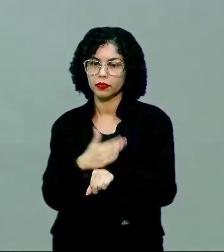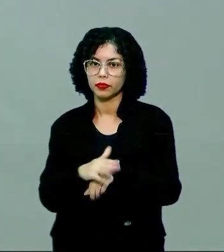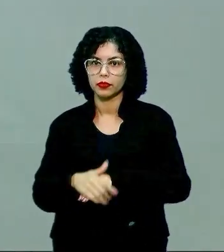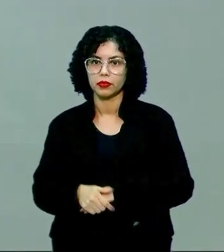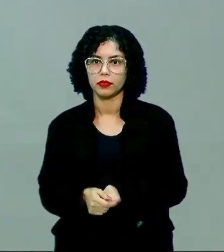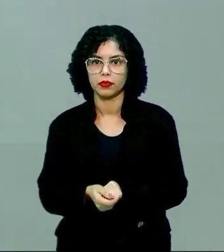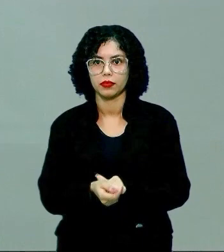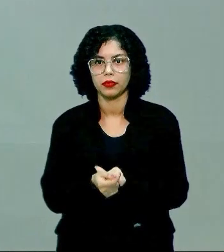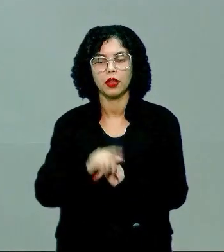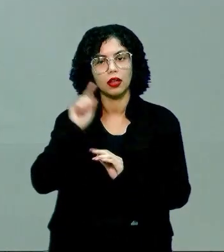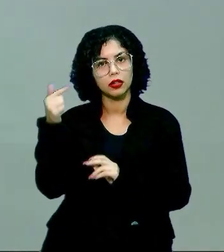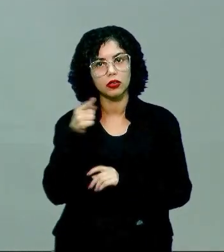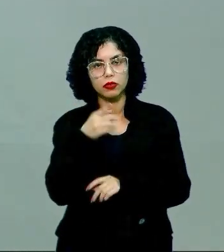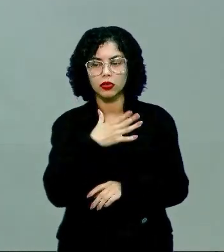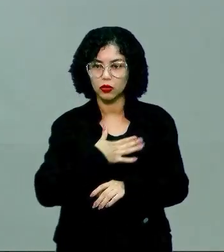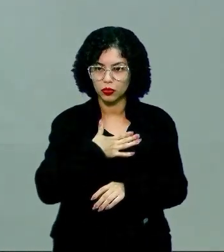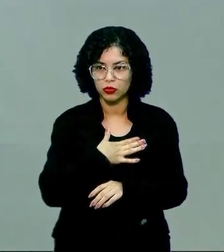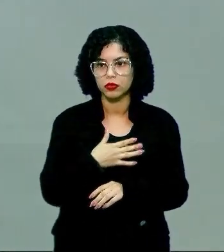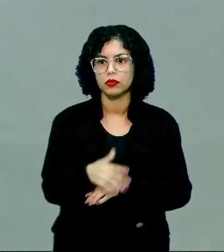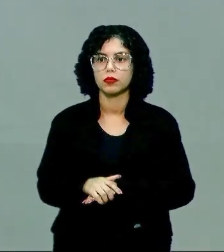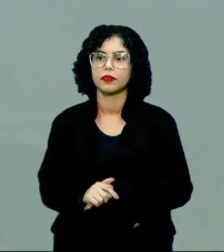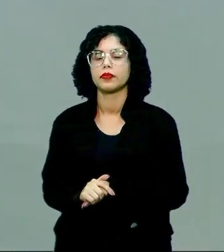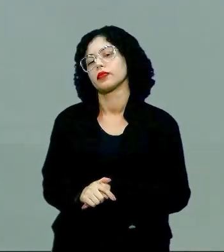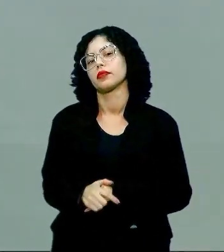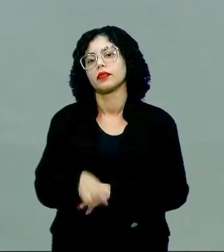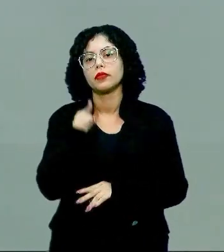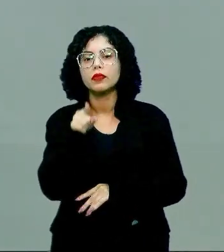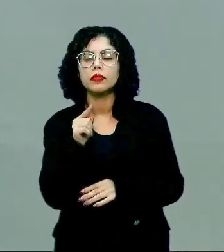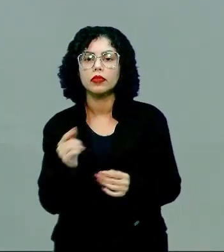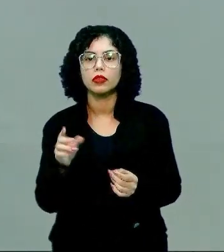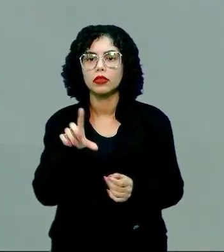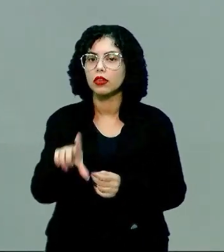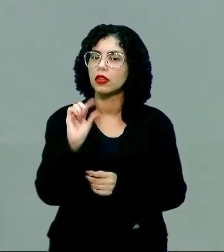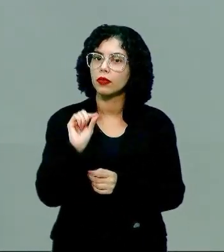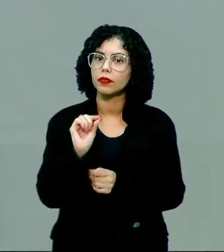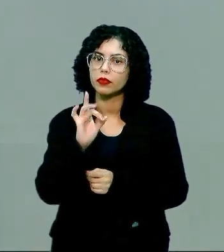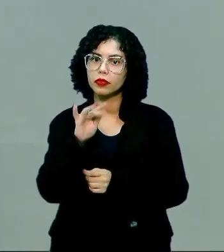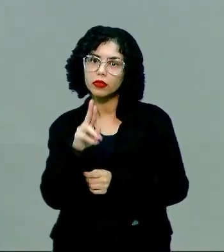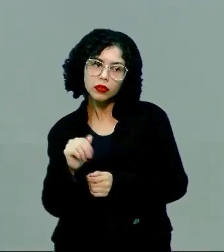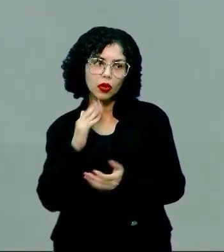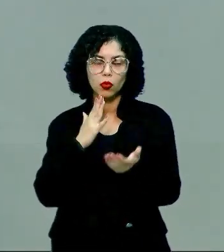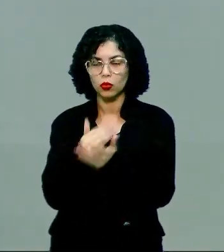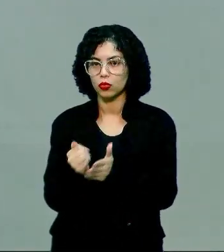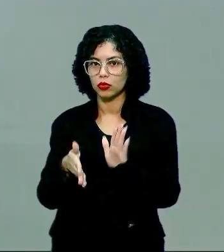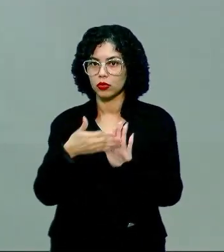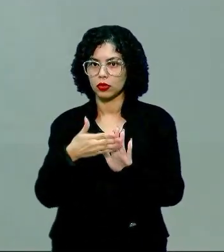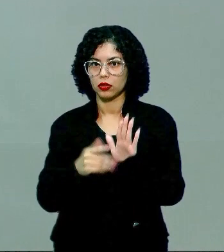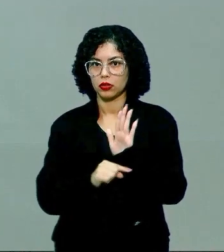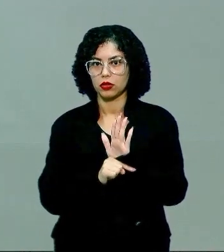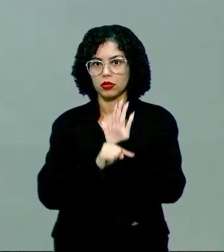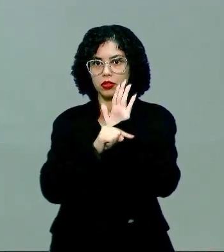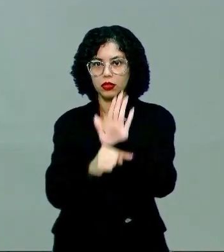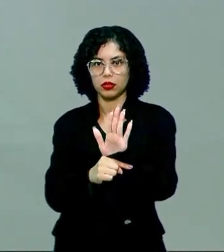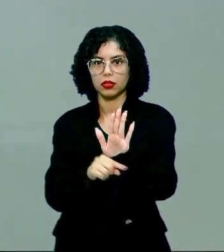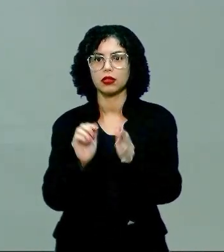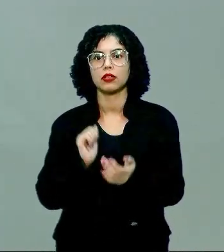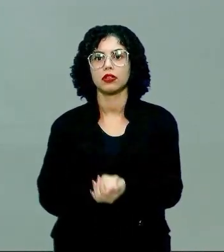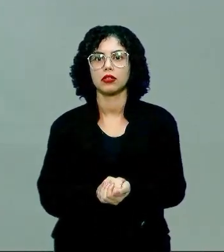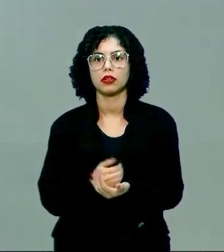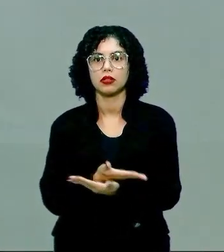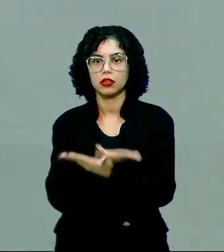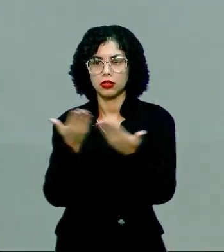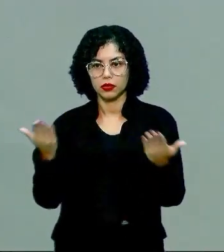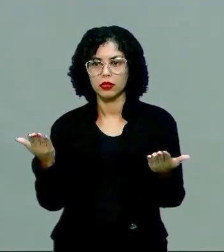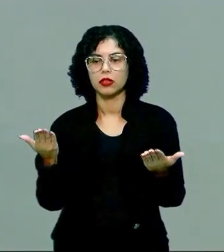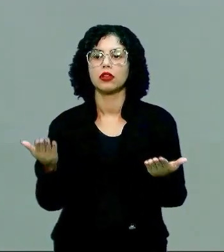praticar aquilo que você conheceu Tranquilo então é esse tipo de dinâmica que a gente busca proporcionar